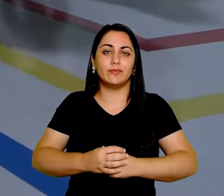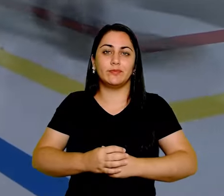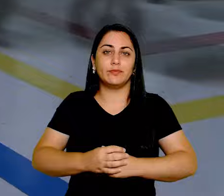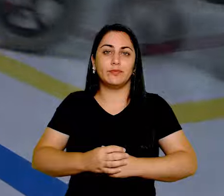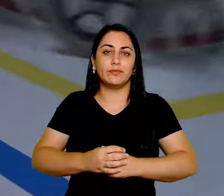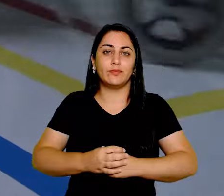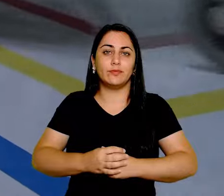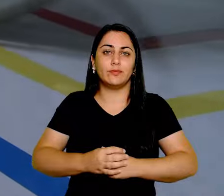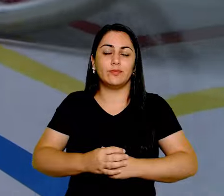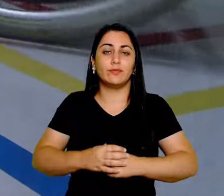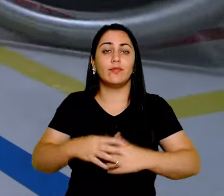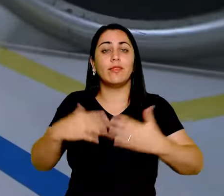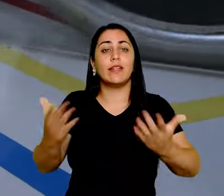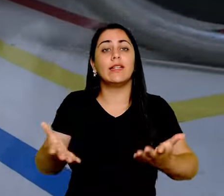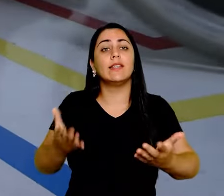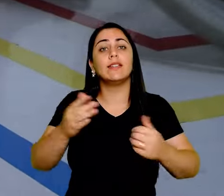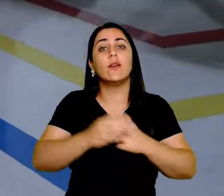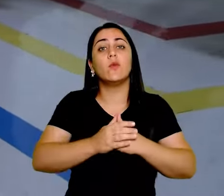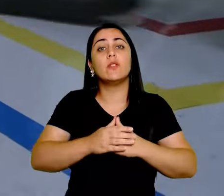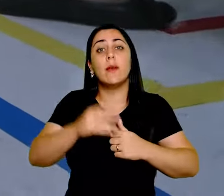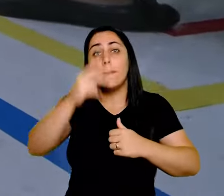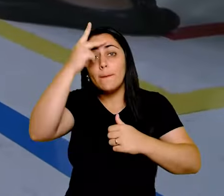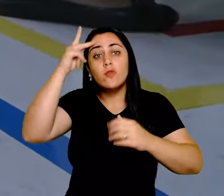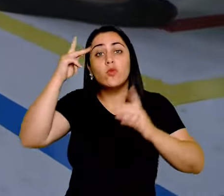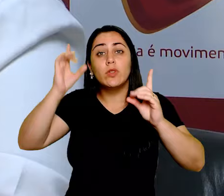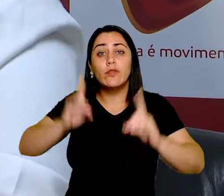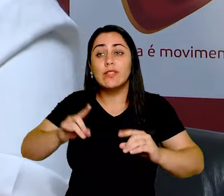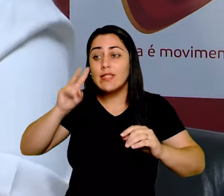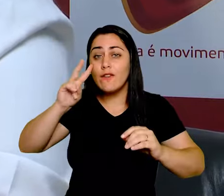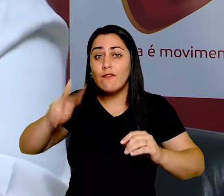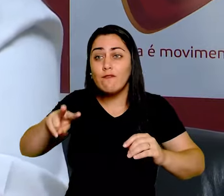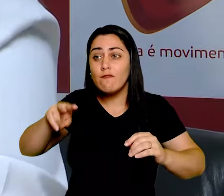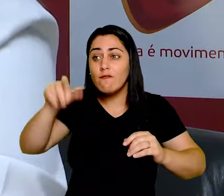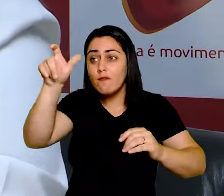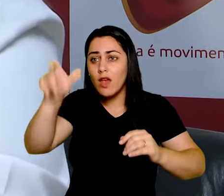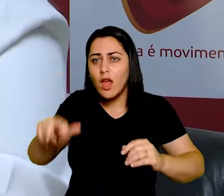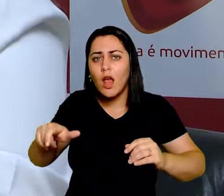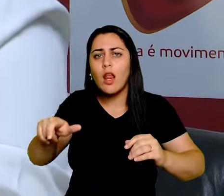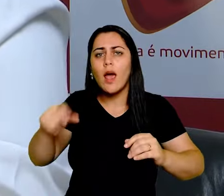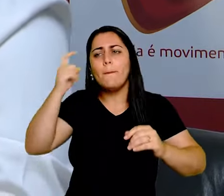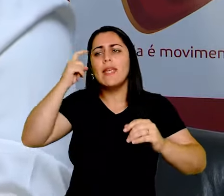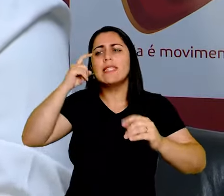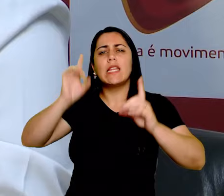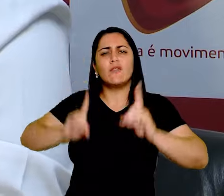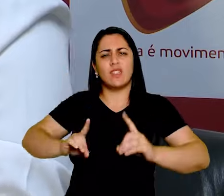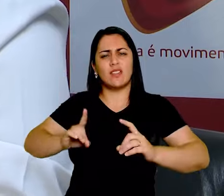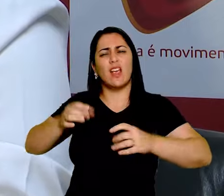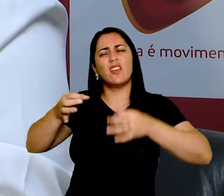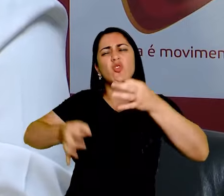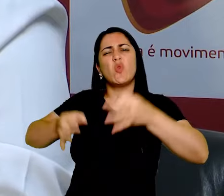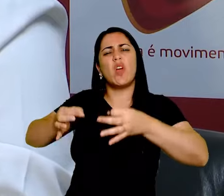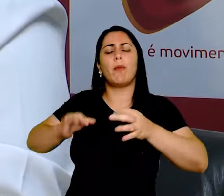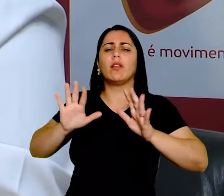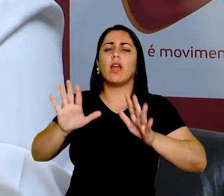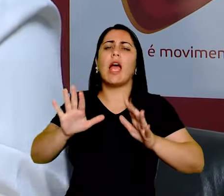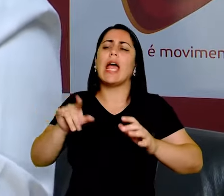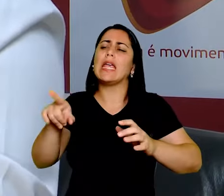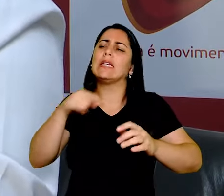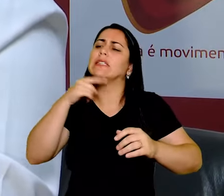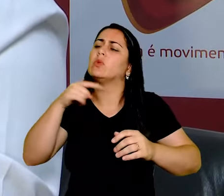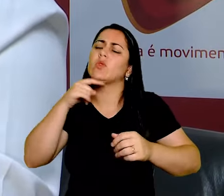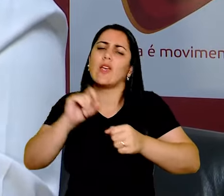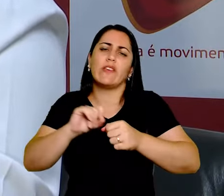Então, quando você olha um indivíduo com deficiência, você não olha ele, você olha a deficiência. E aí você pode julgar dois aspectos. Ou